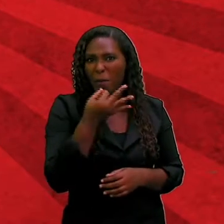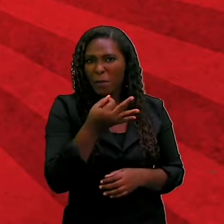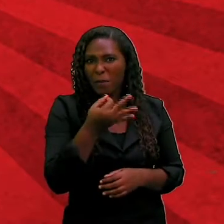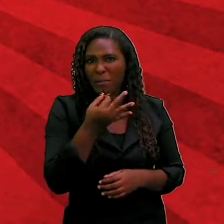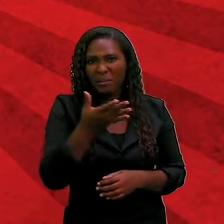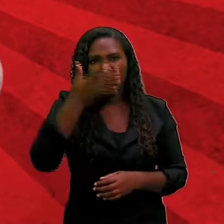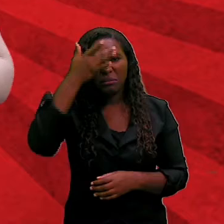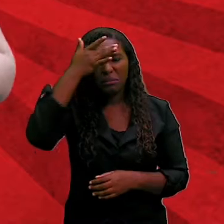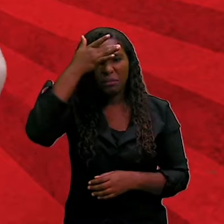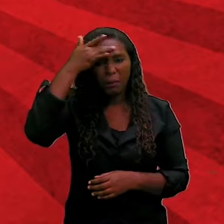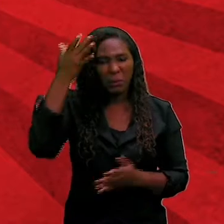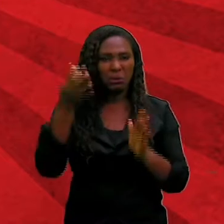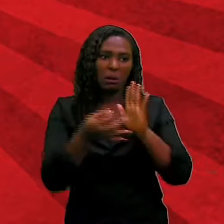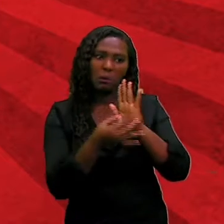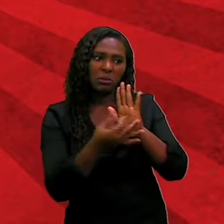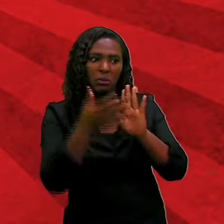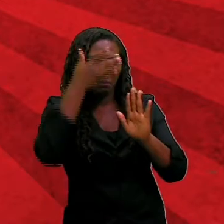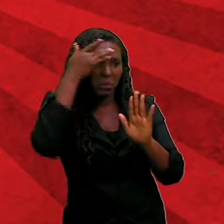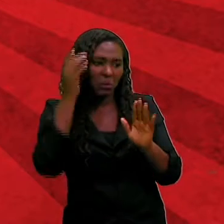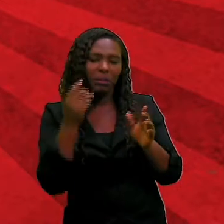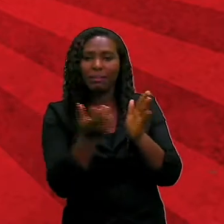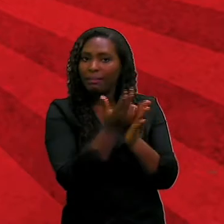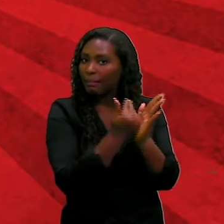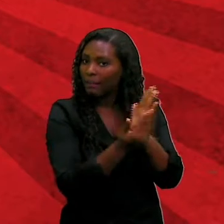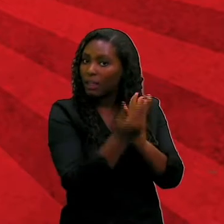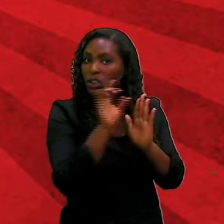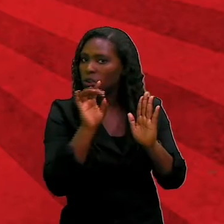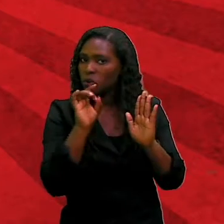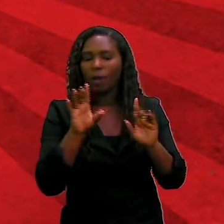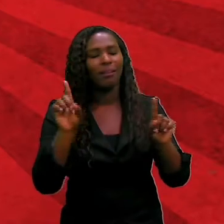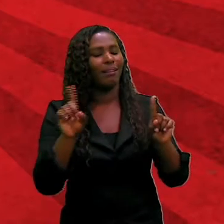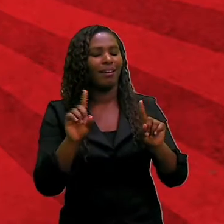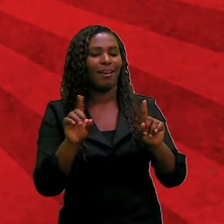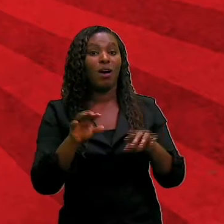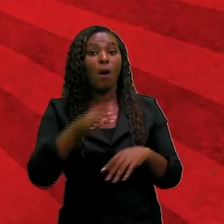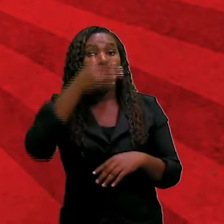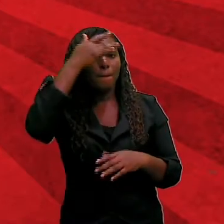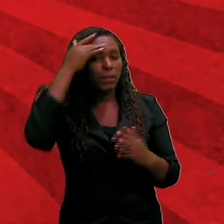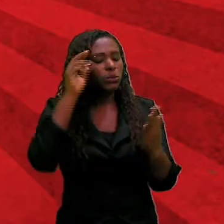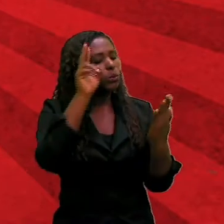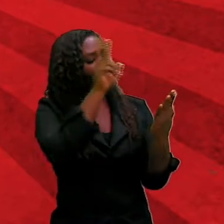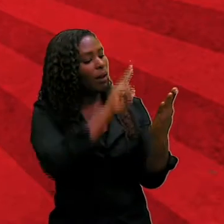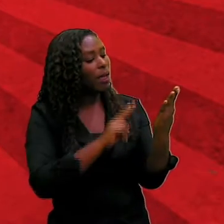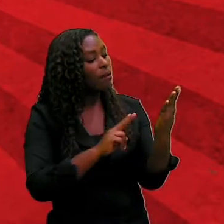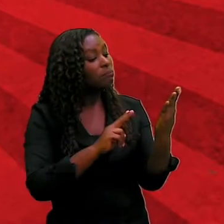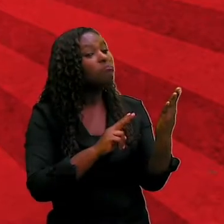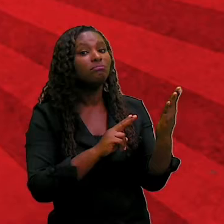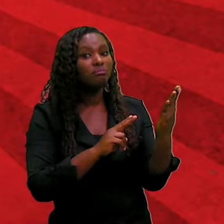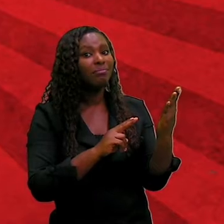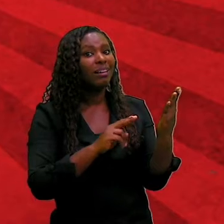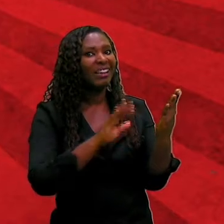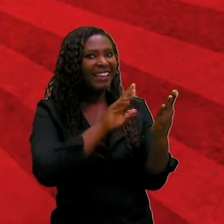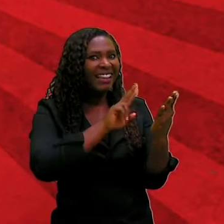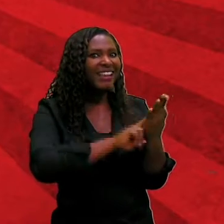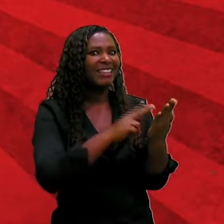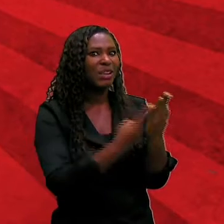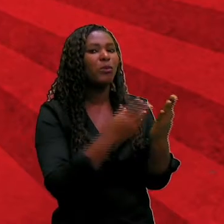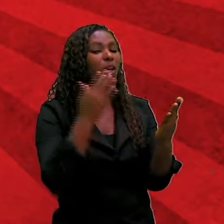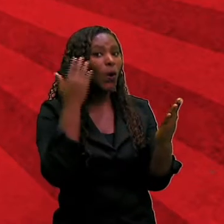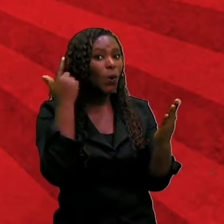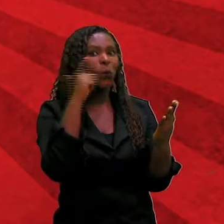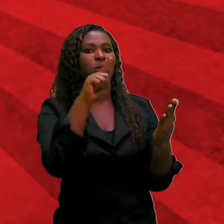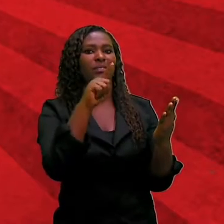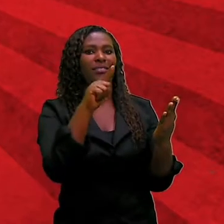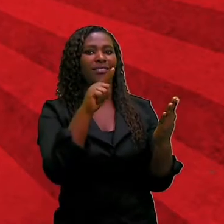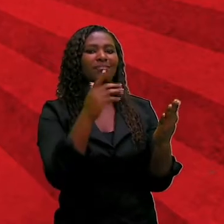tipos de enunciados que podem ser objeto de interpretação. E hoje, com toda essa tecnologia